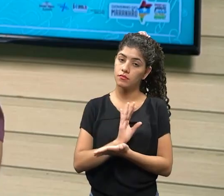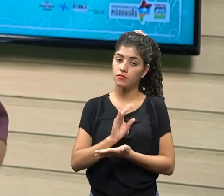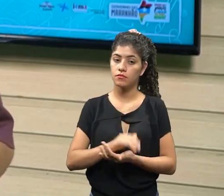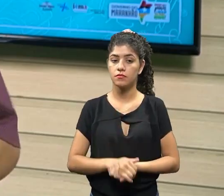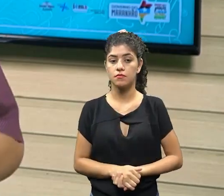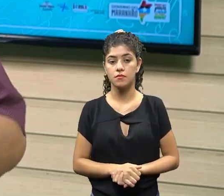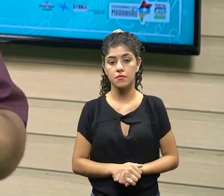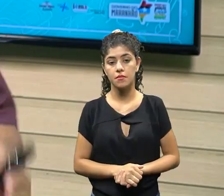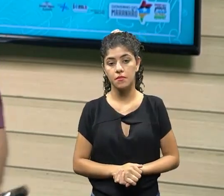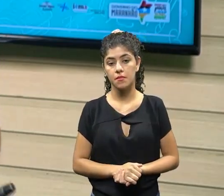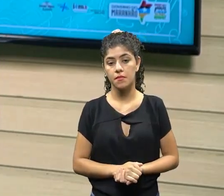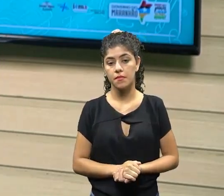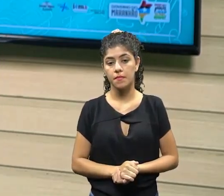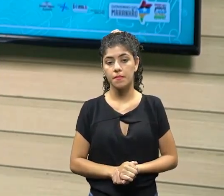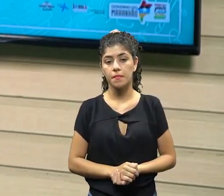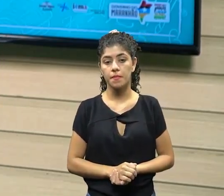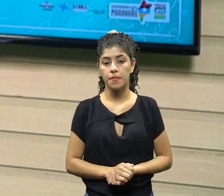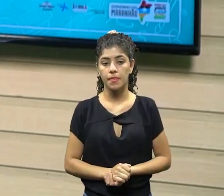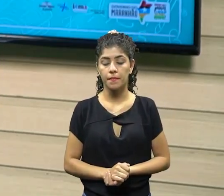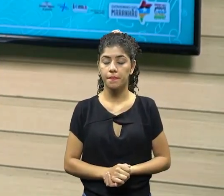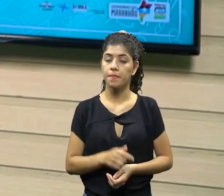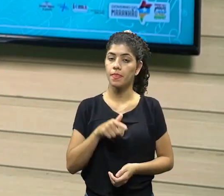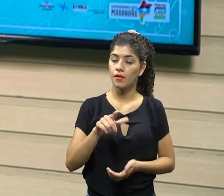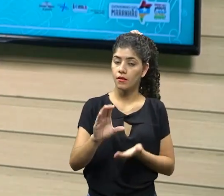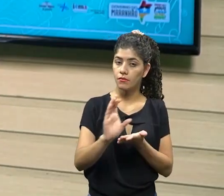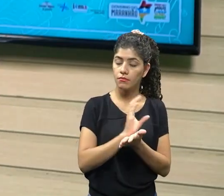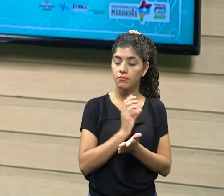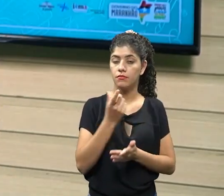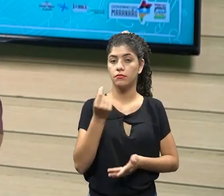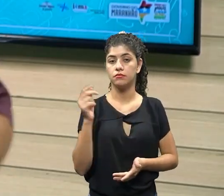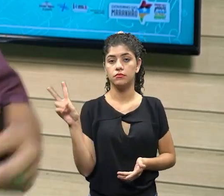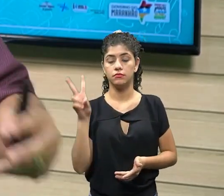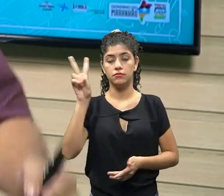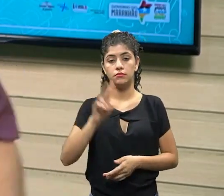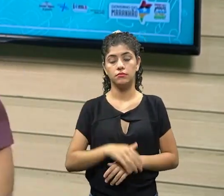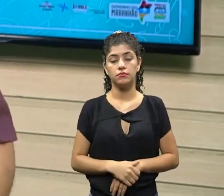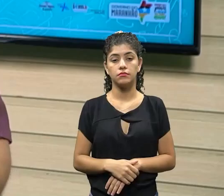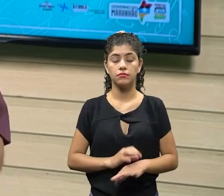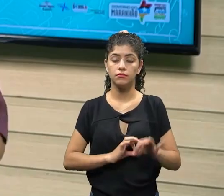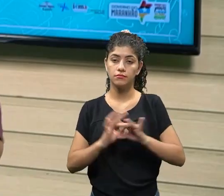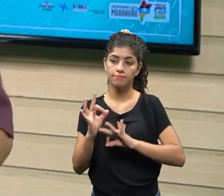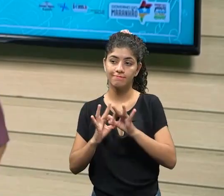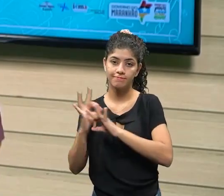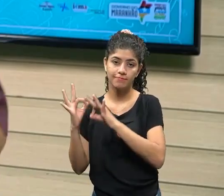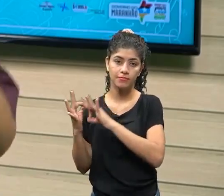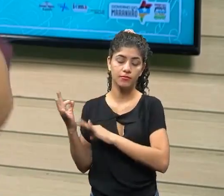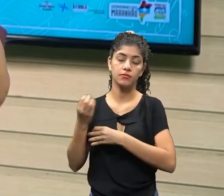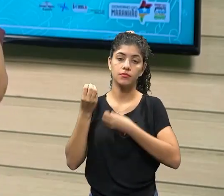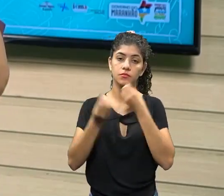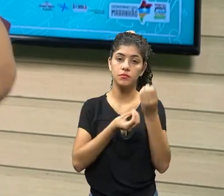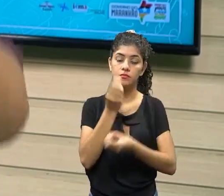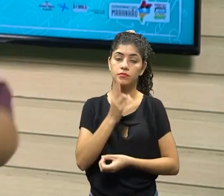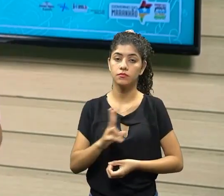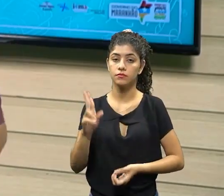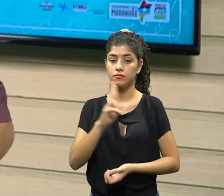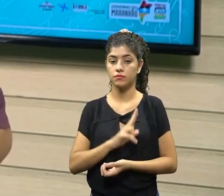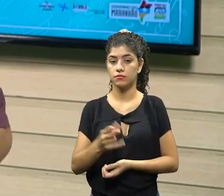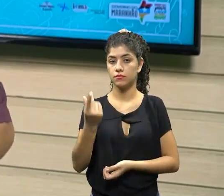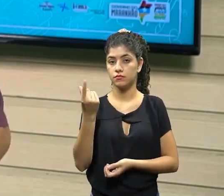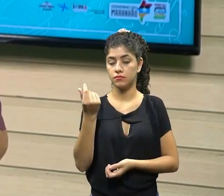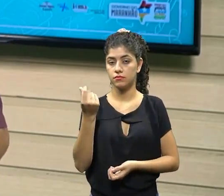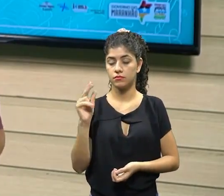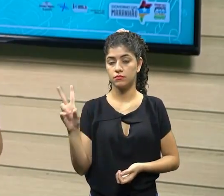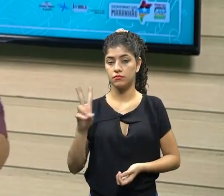muito ou pouco, mas você recebe esse valor e aí você começa a planejar com esse valor, tá bom? Perceba